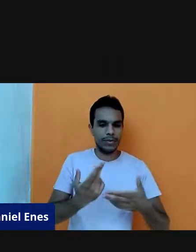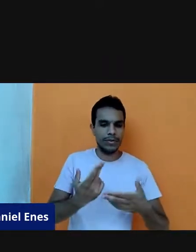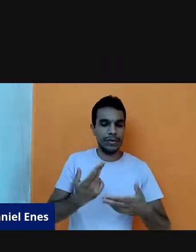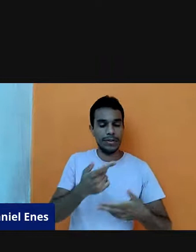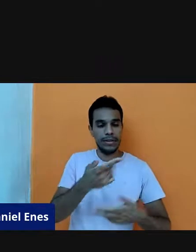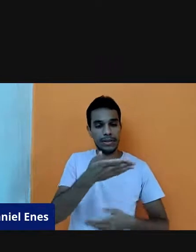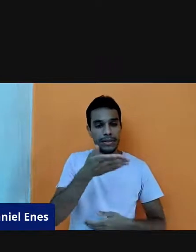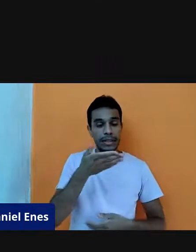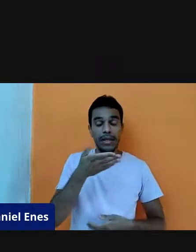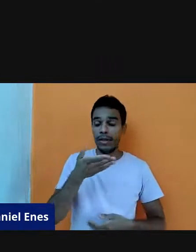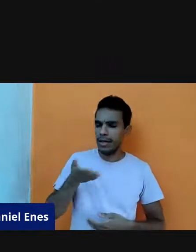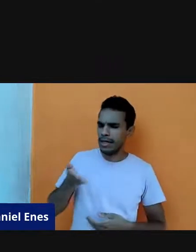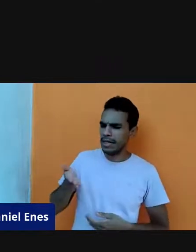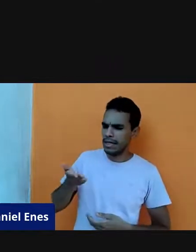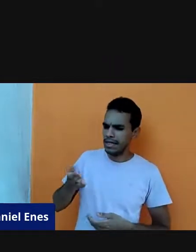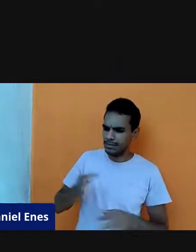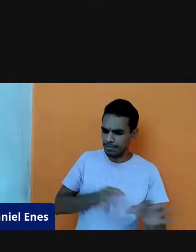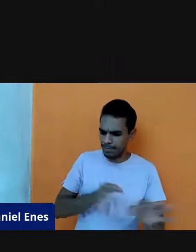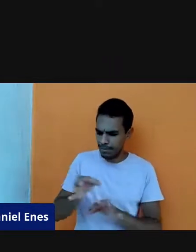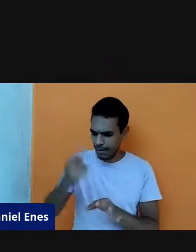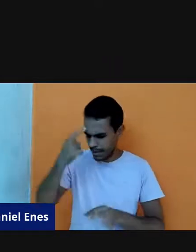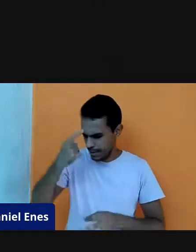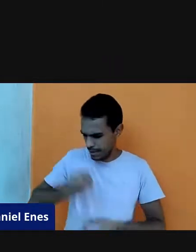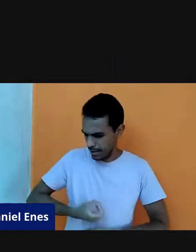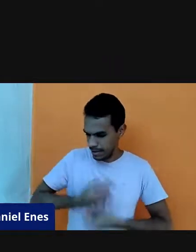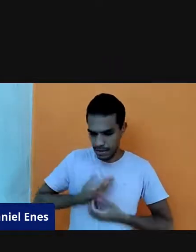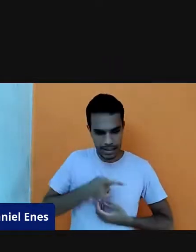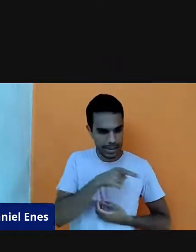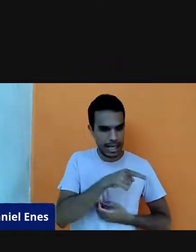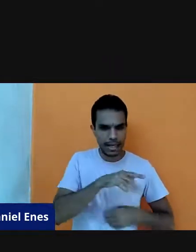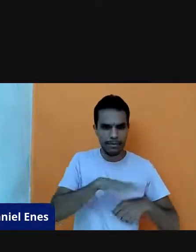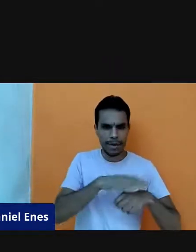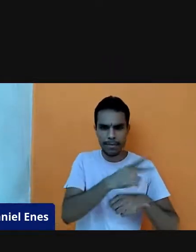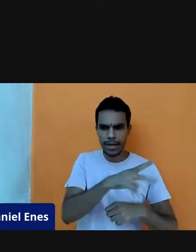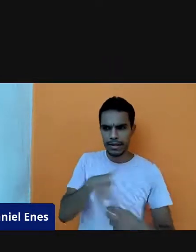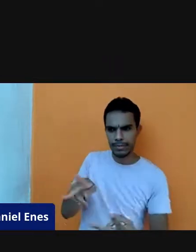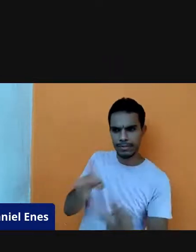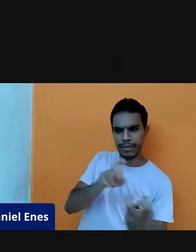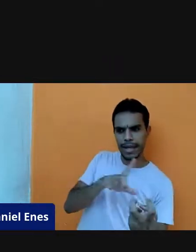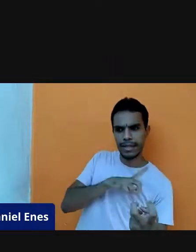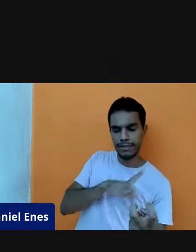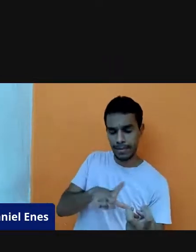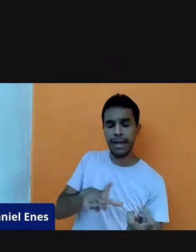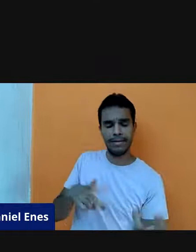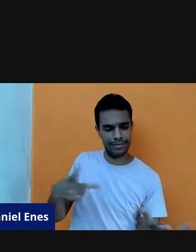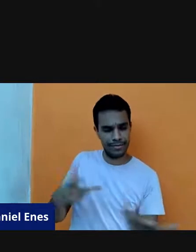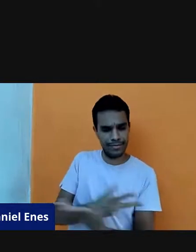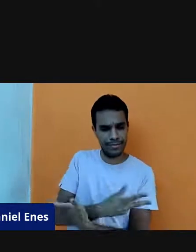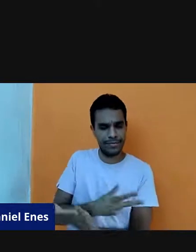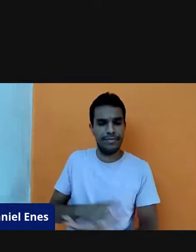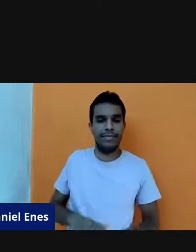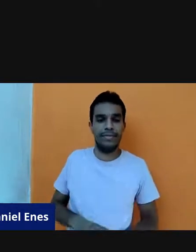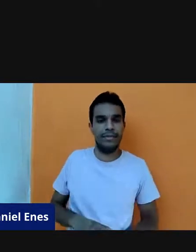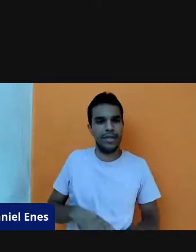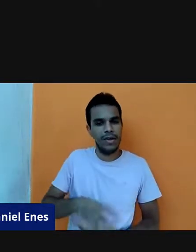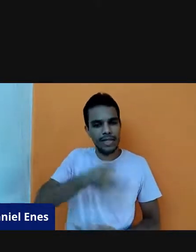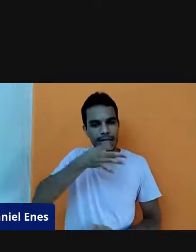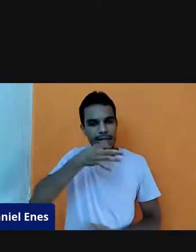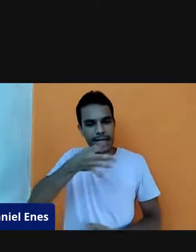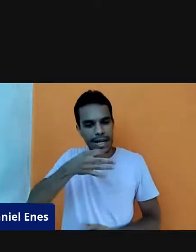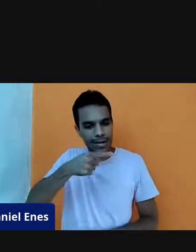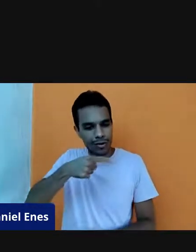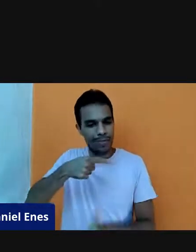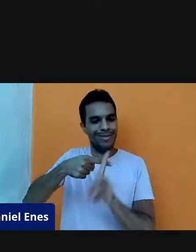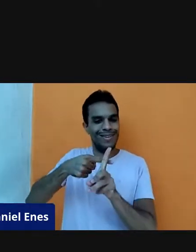sua poesia. E Antônio Cândido enxerga isso aí, né? Então, por conta dessa crítica positiva, é que